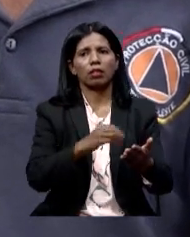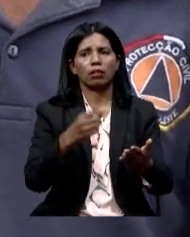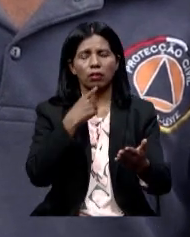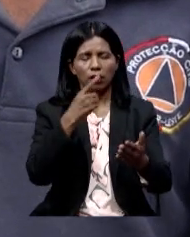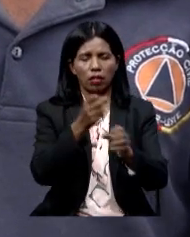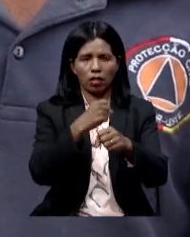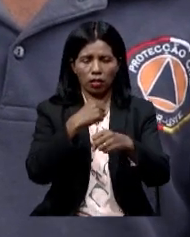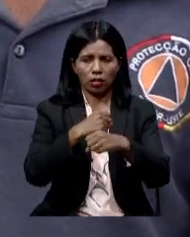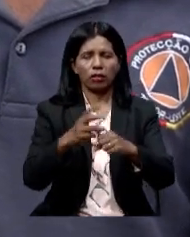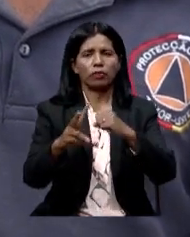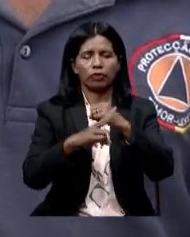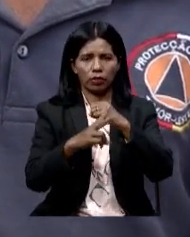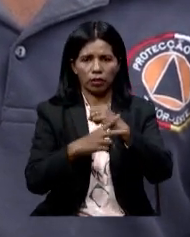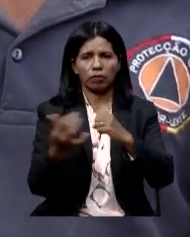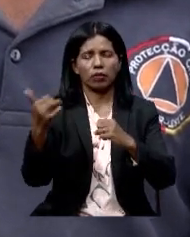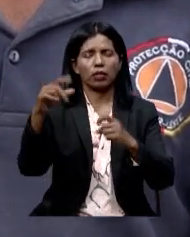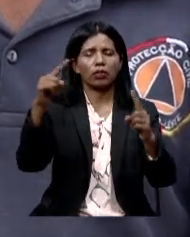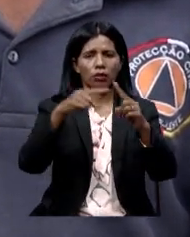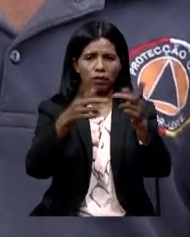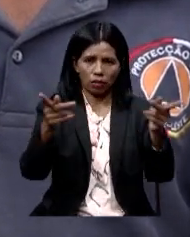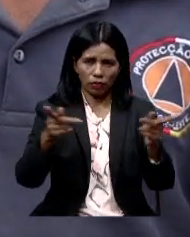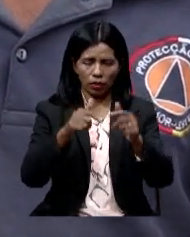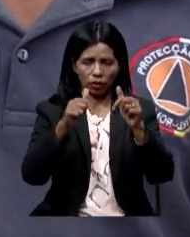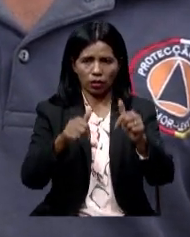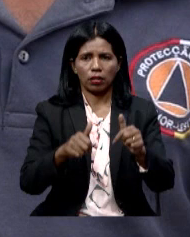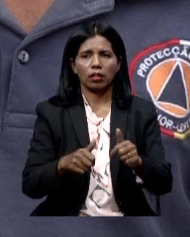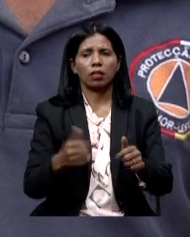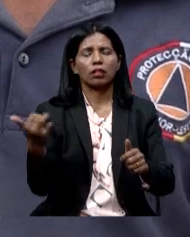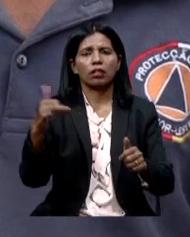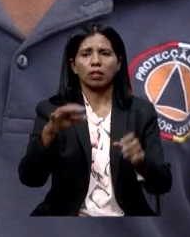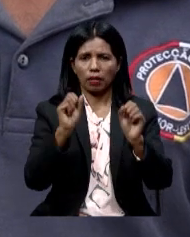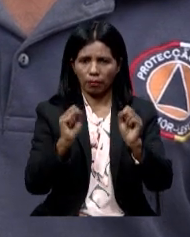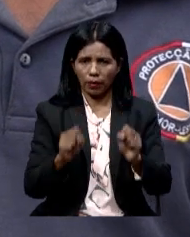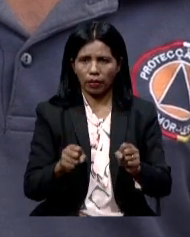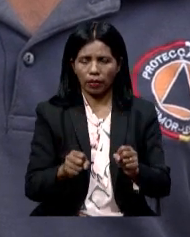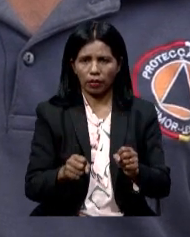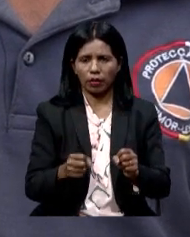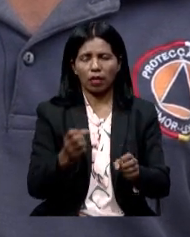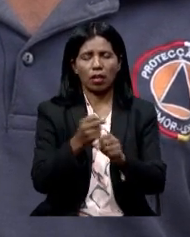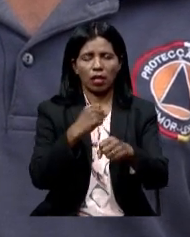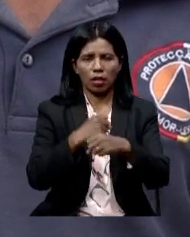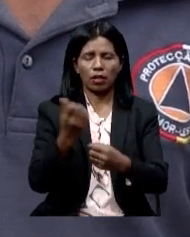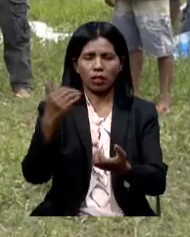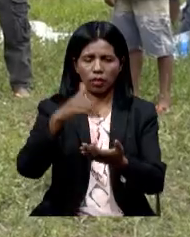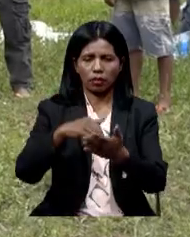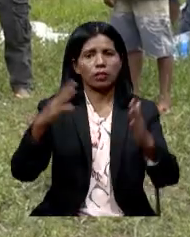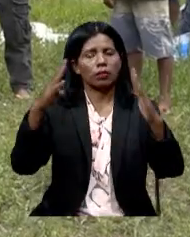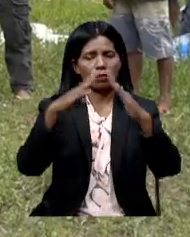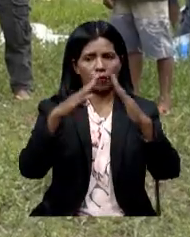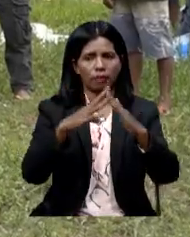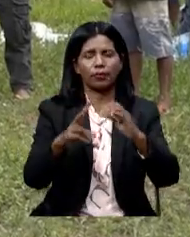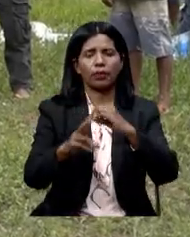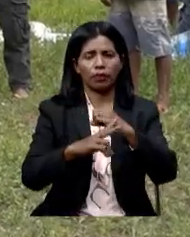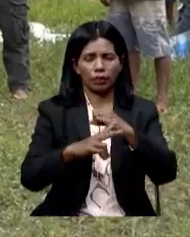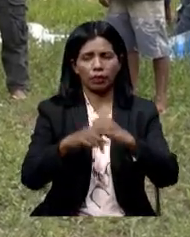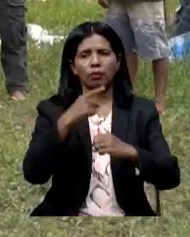reconstrução, a vítima sirané, to ona e repate ainda, ato sirabele, reconstruir para a Sirenia Helapati. Vítima Luiz